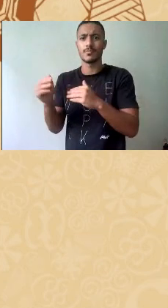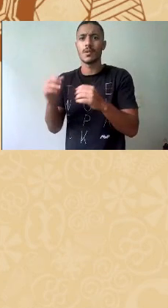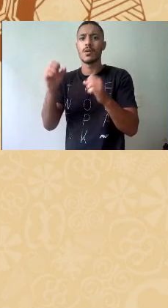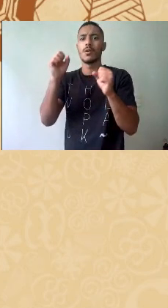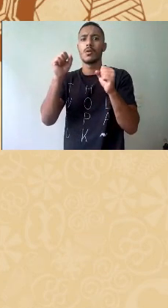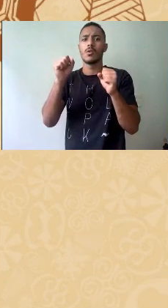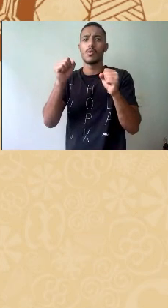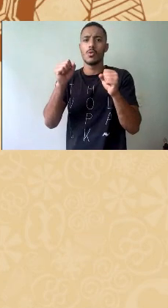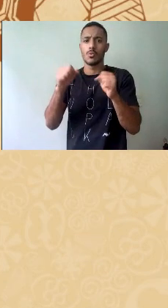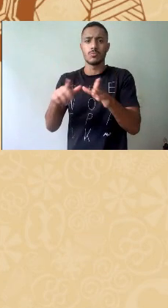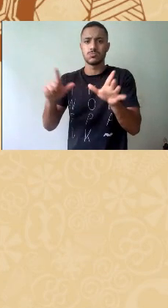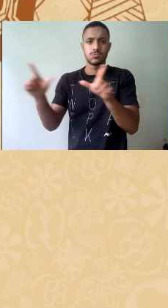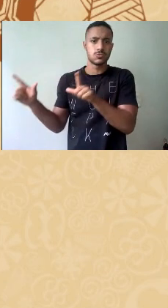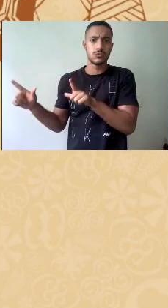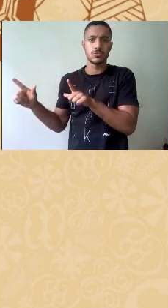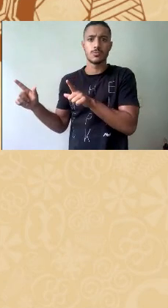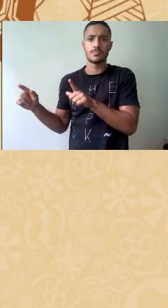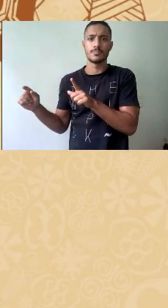Mari.